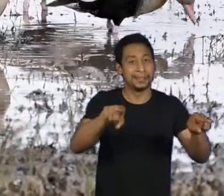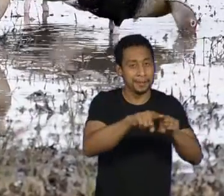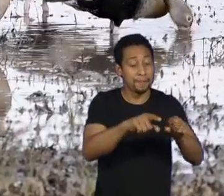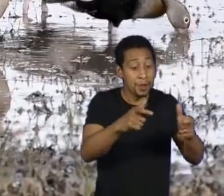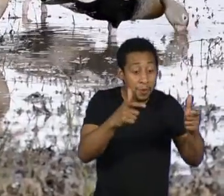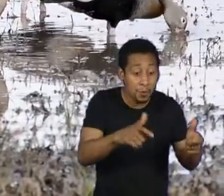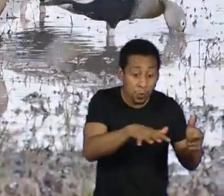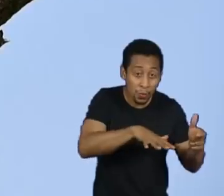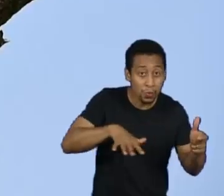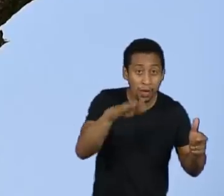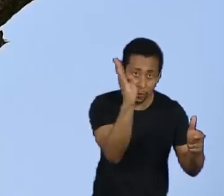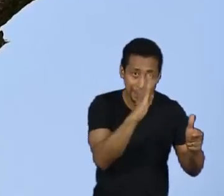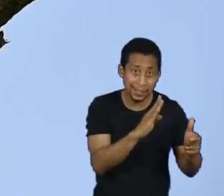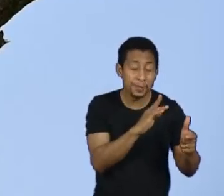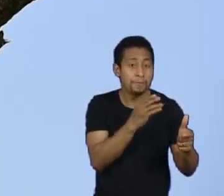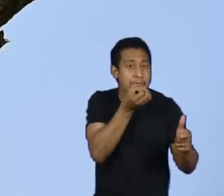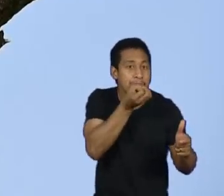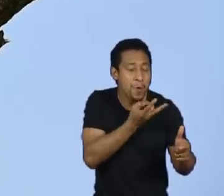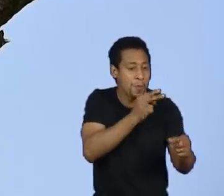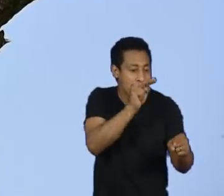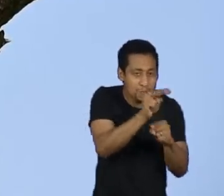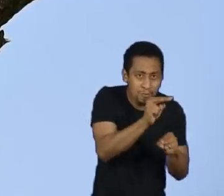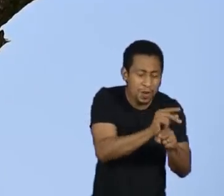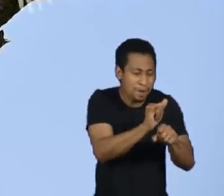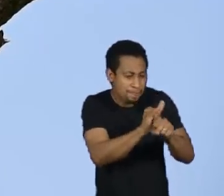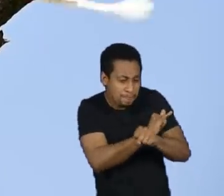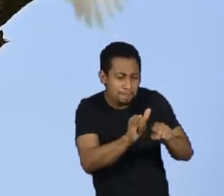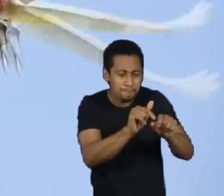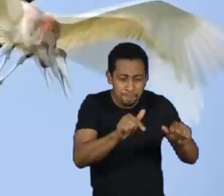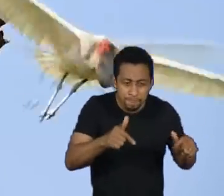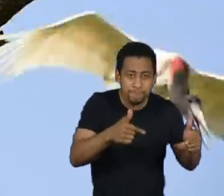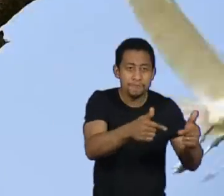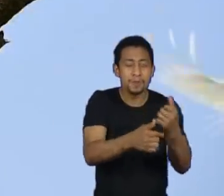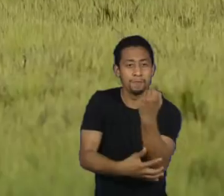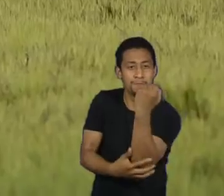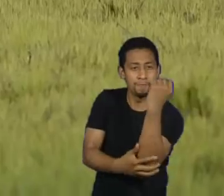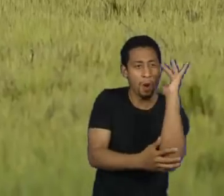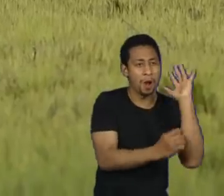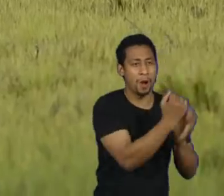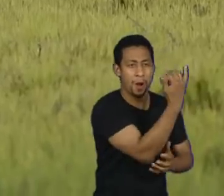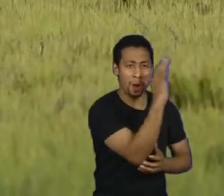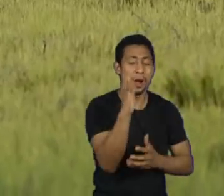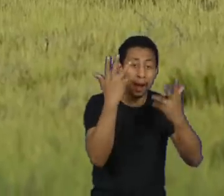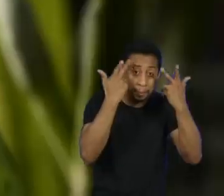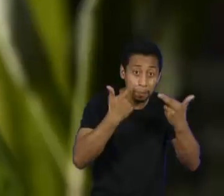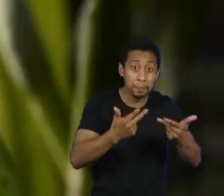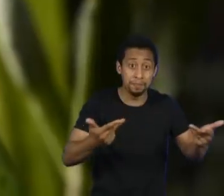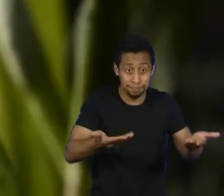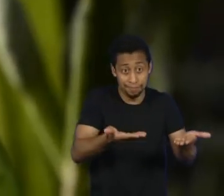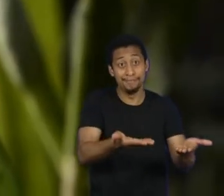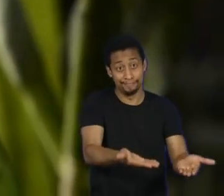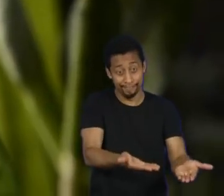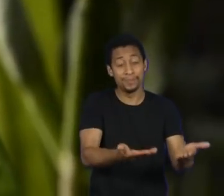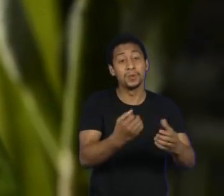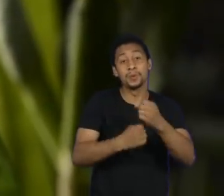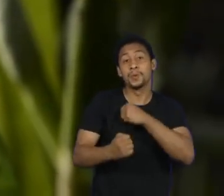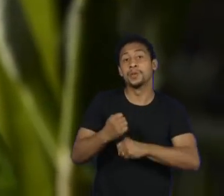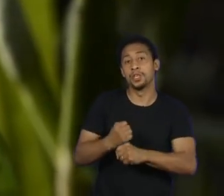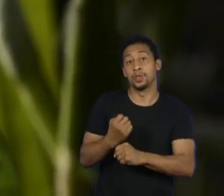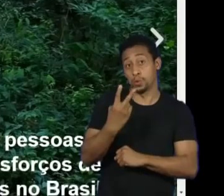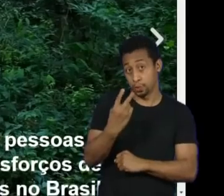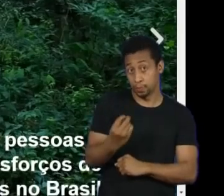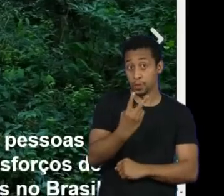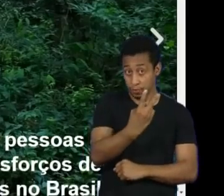um lugar estratégico para ações de conservação da fauna e da flora. Em